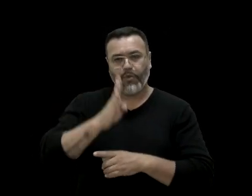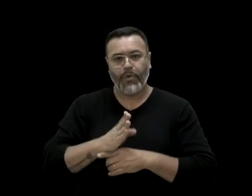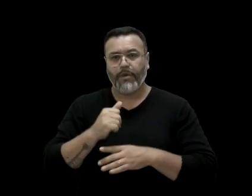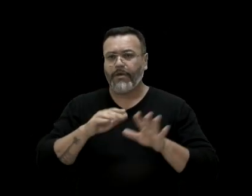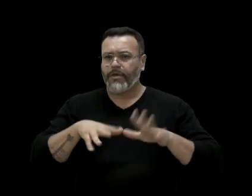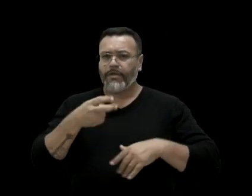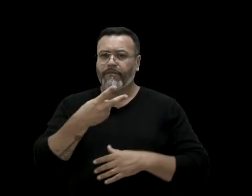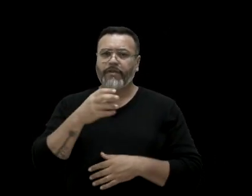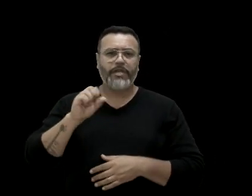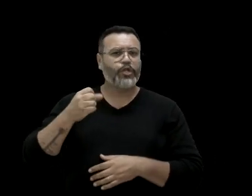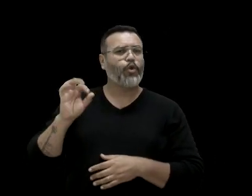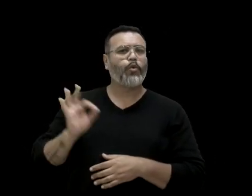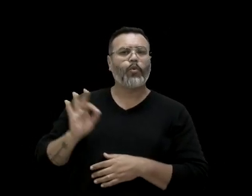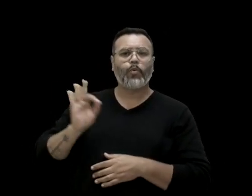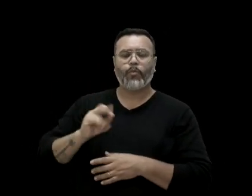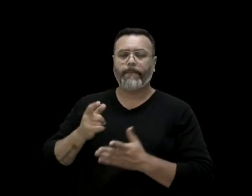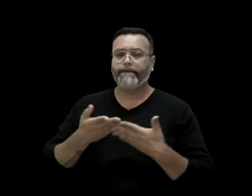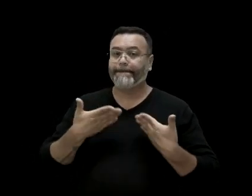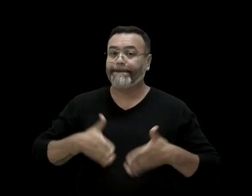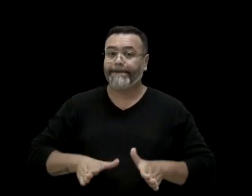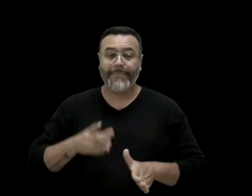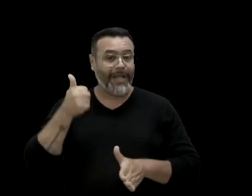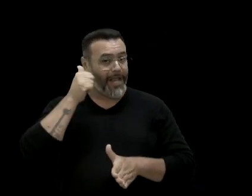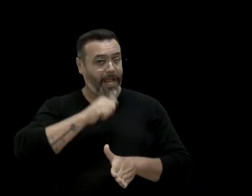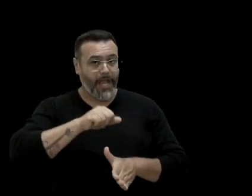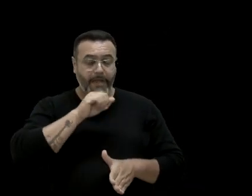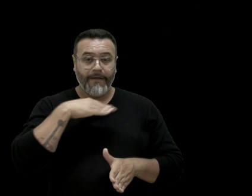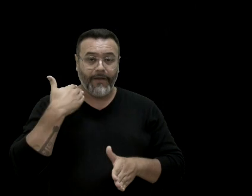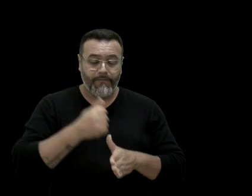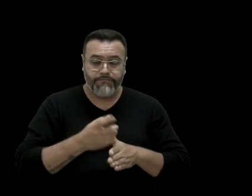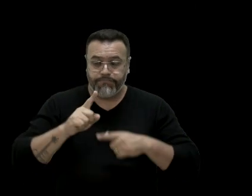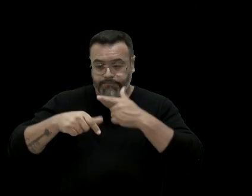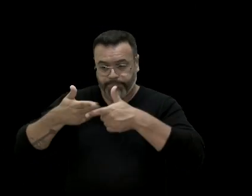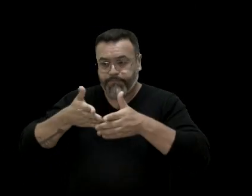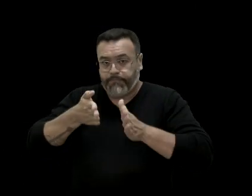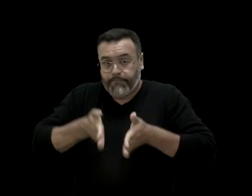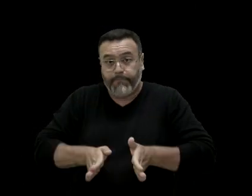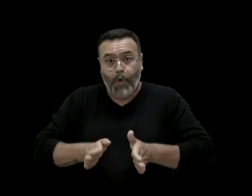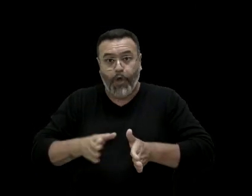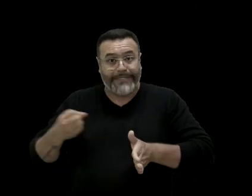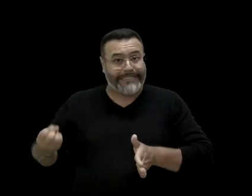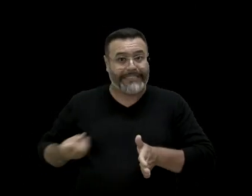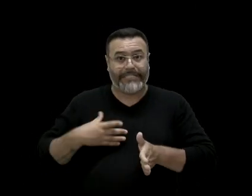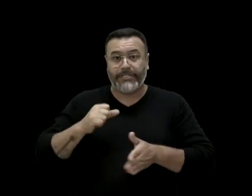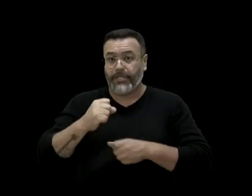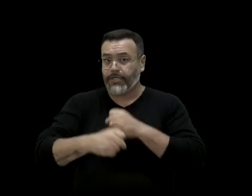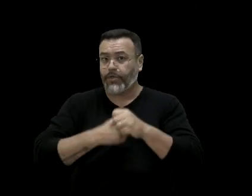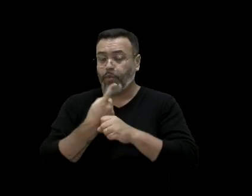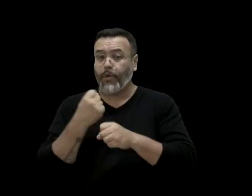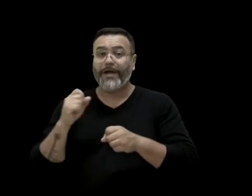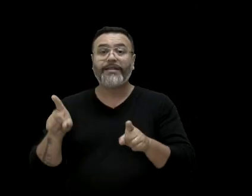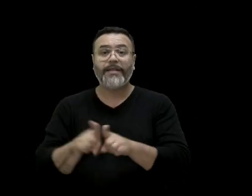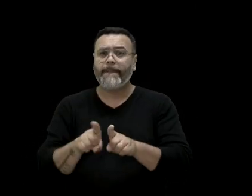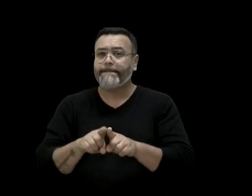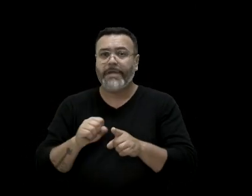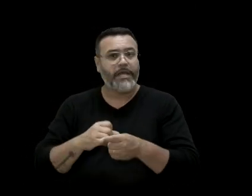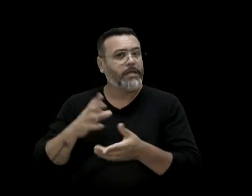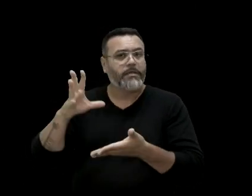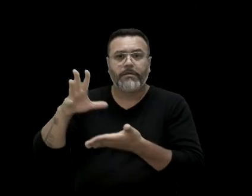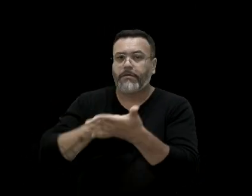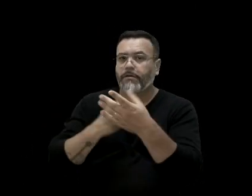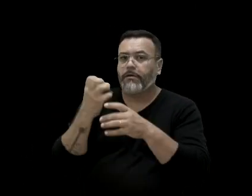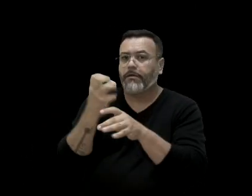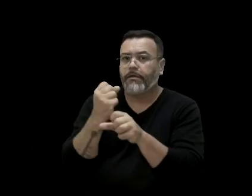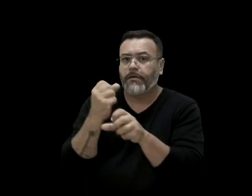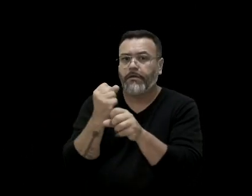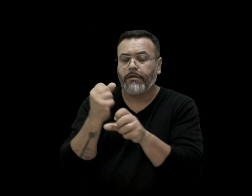28% das mulheres que morrem durante a gestação parto e em até um ano após o parto, não são contabilizadas. Assim como também